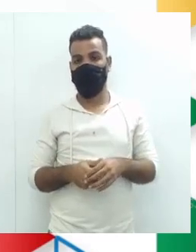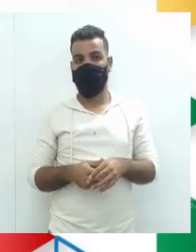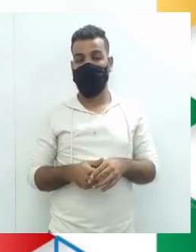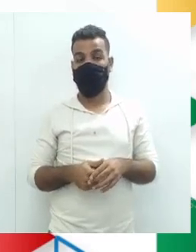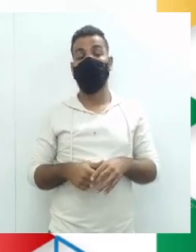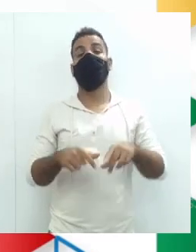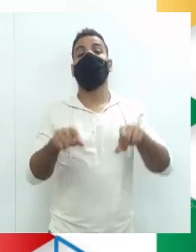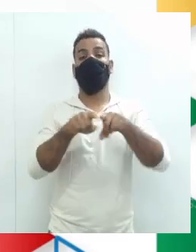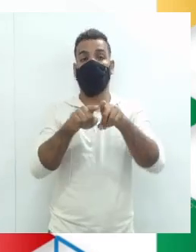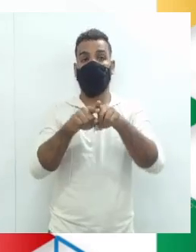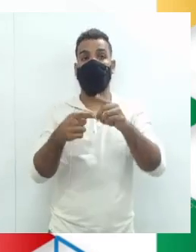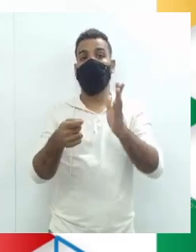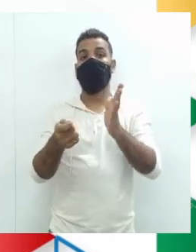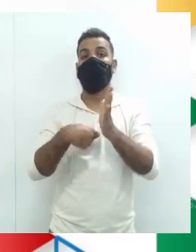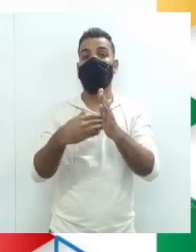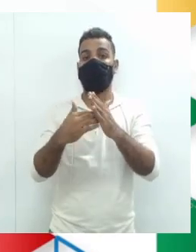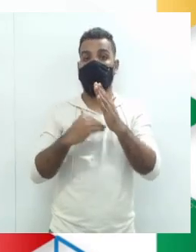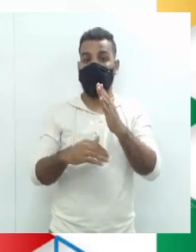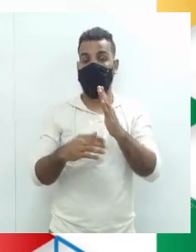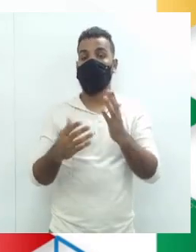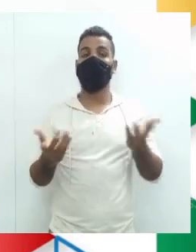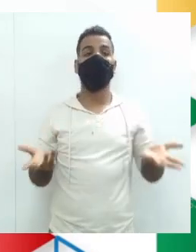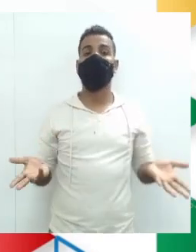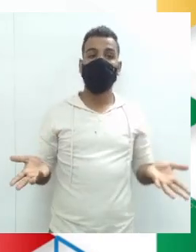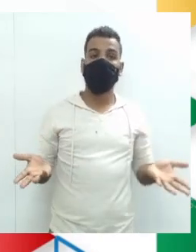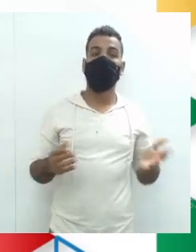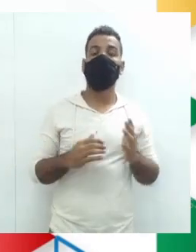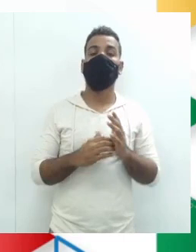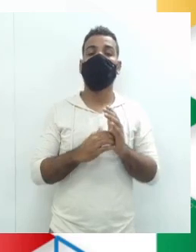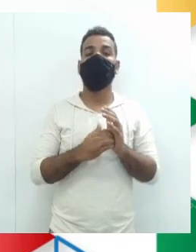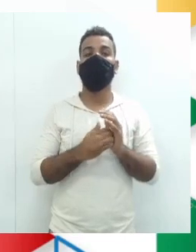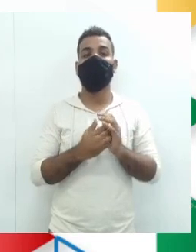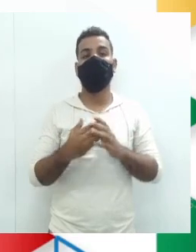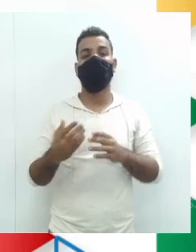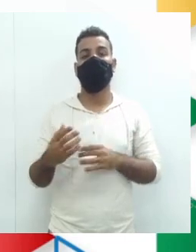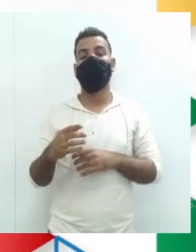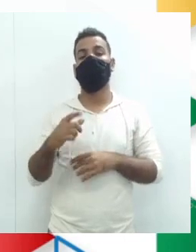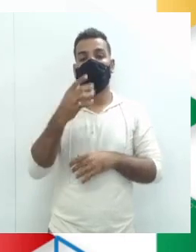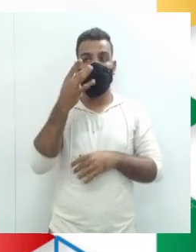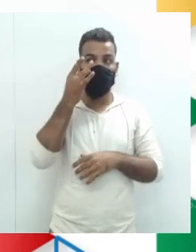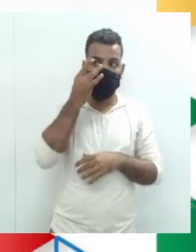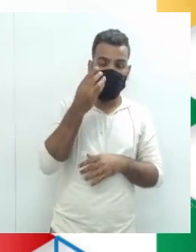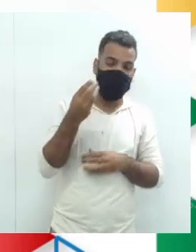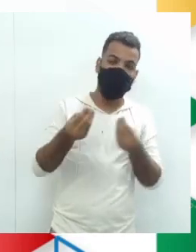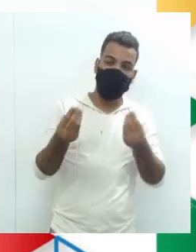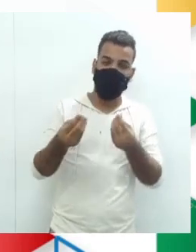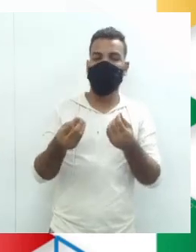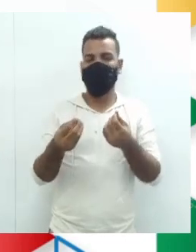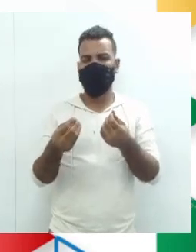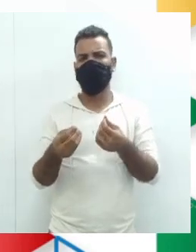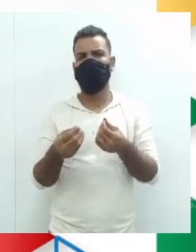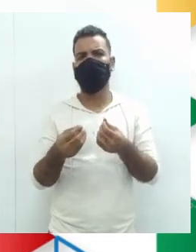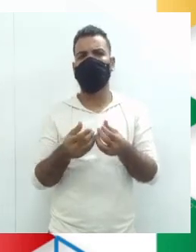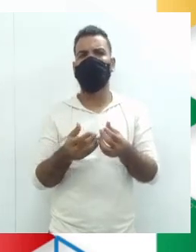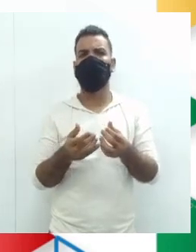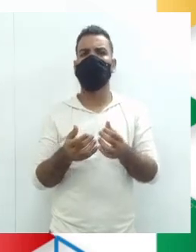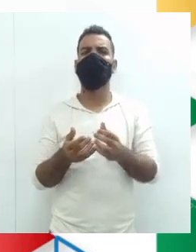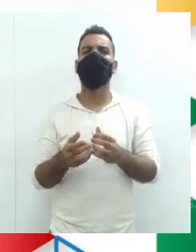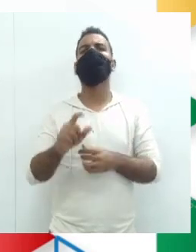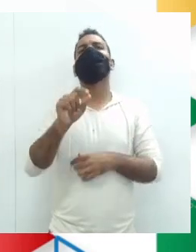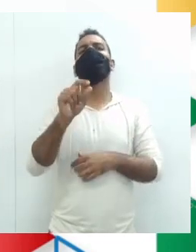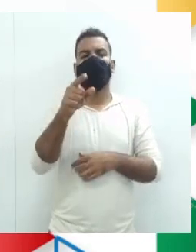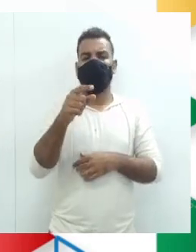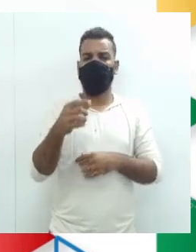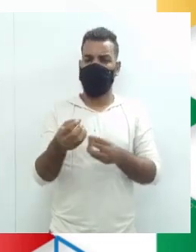a assinatura. O que é a assinatura? É a presença do logotipo e o slogan. Ou seja, quem é que está promovendo